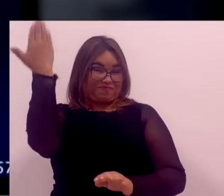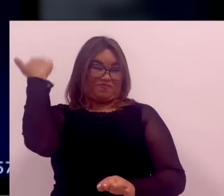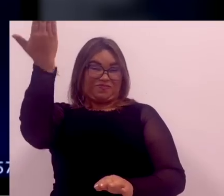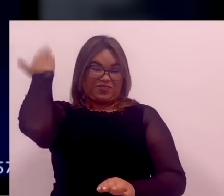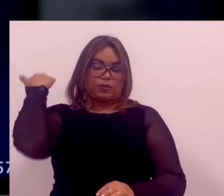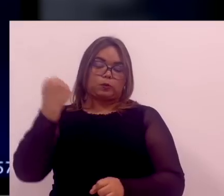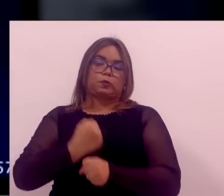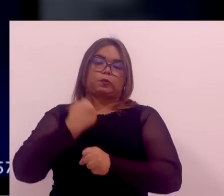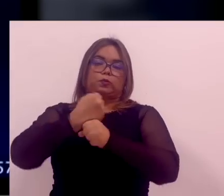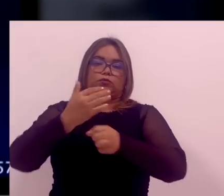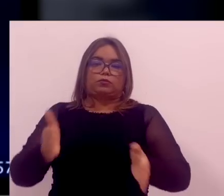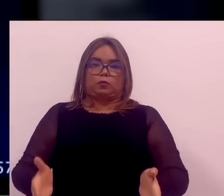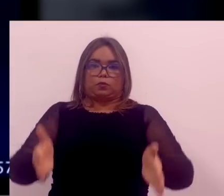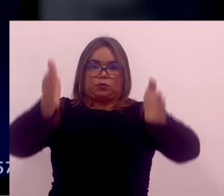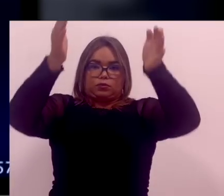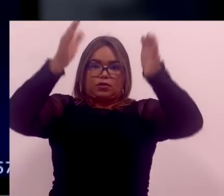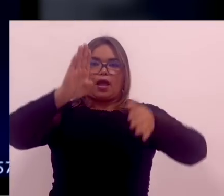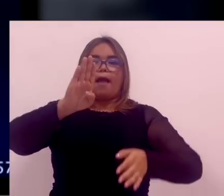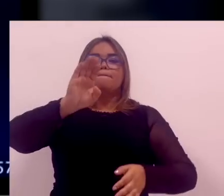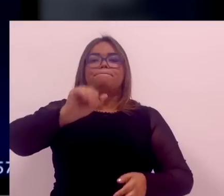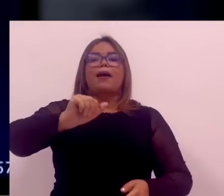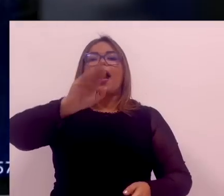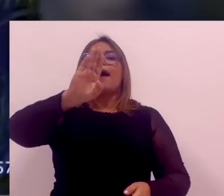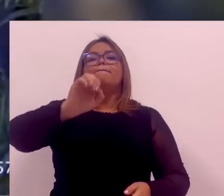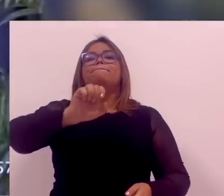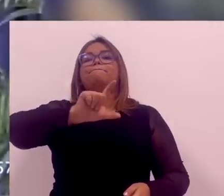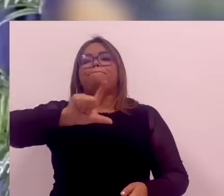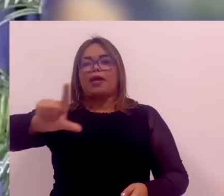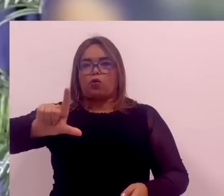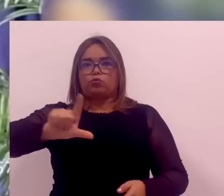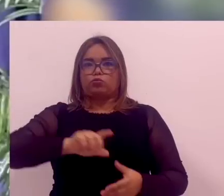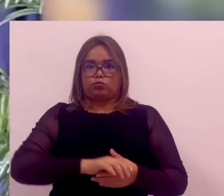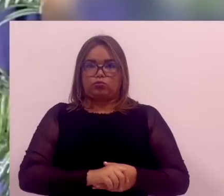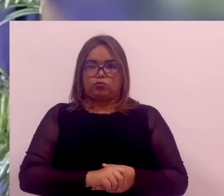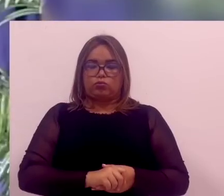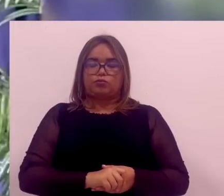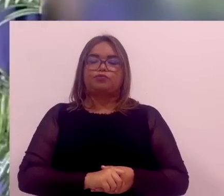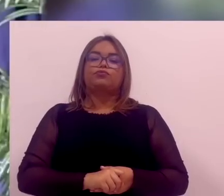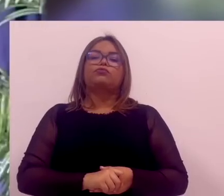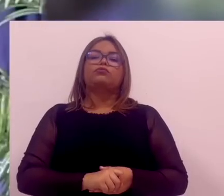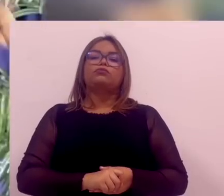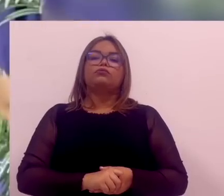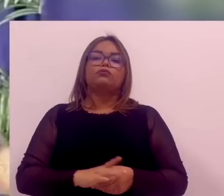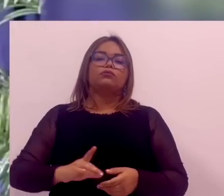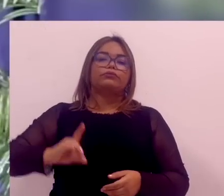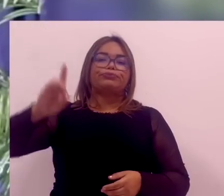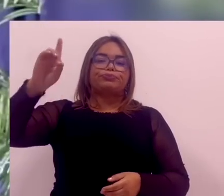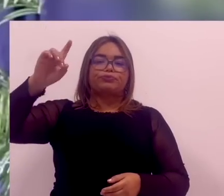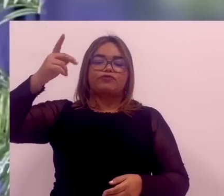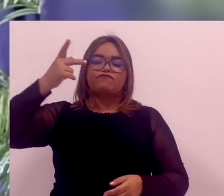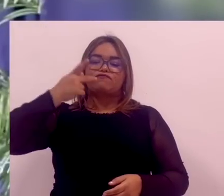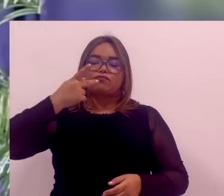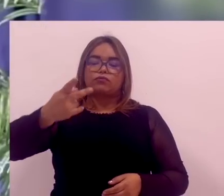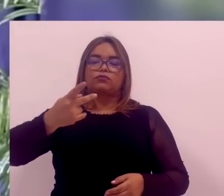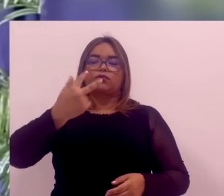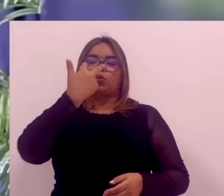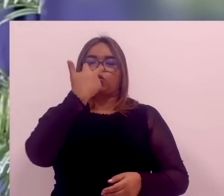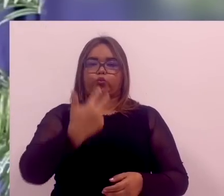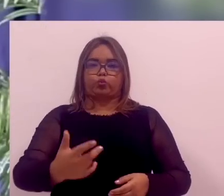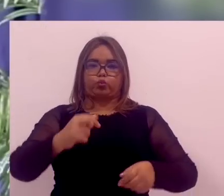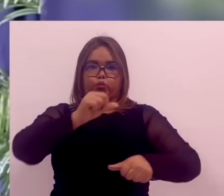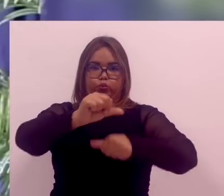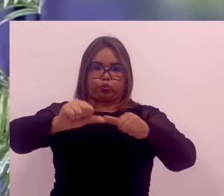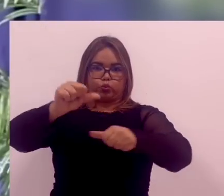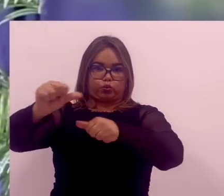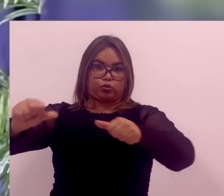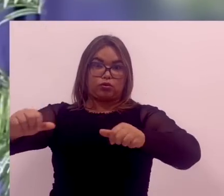confusão. A confusão de línguas deu origem à antiga prática dos maçons conversarem por meio de símbolos.